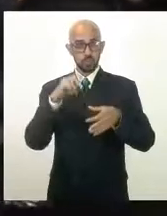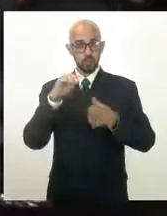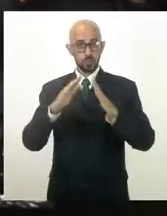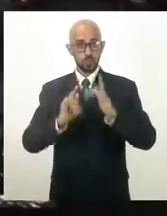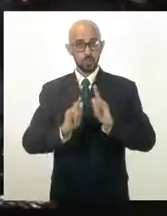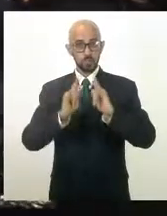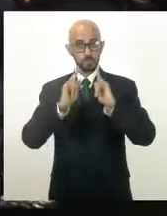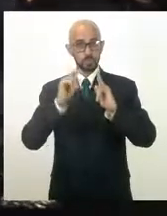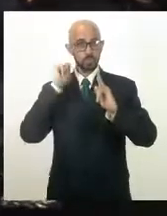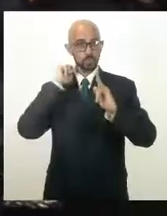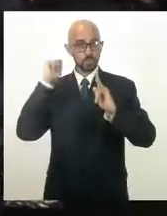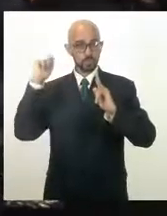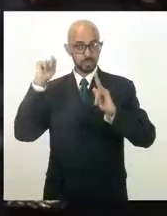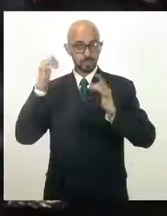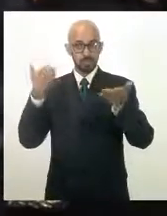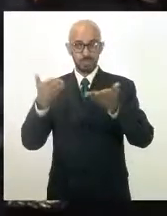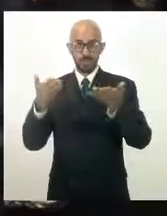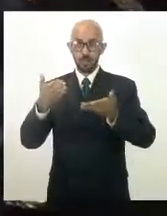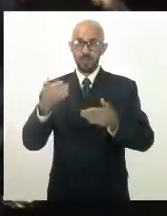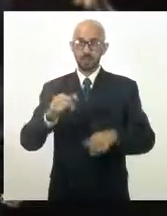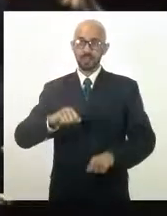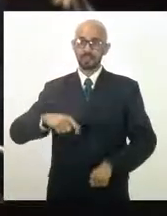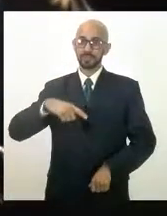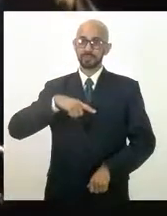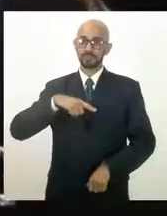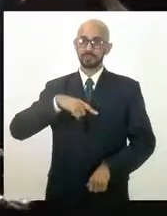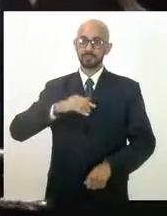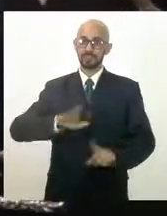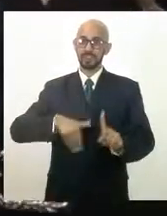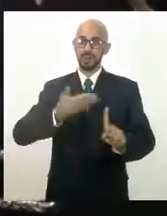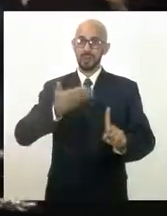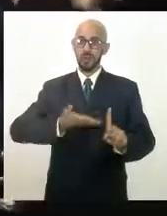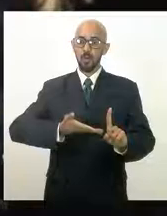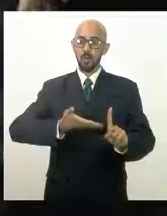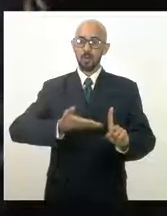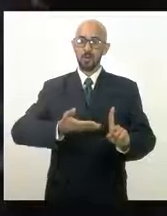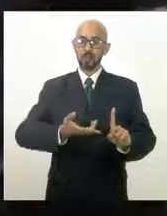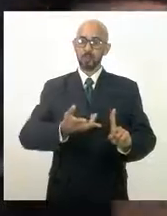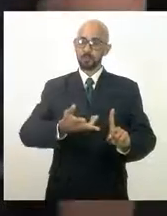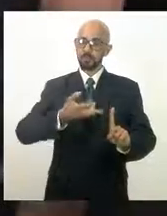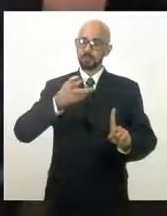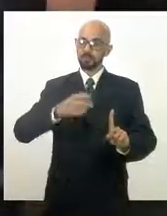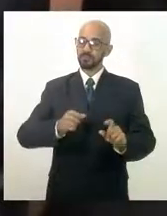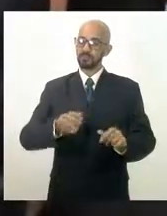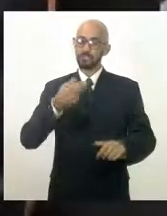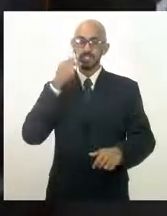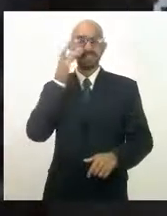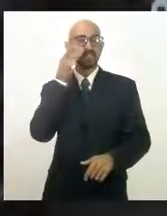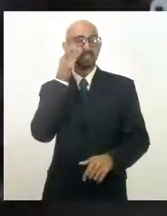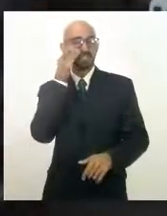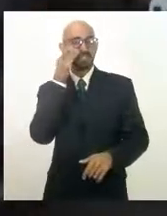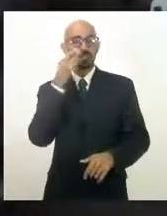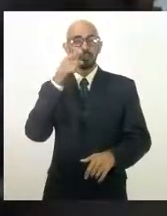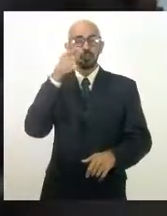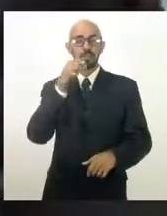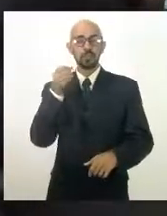tenho o privilégio de testemunhar, né, o nascimento desse novo plenário, dessa nova casa, etc.